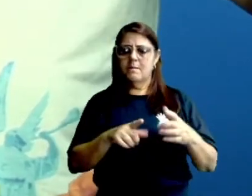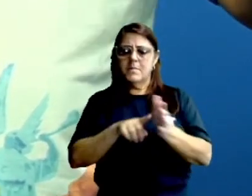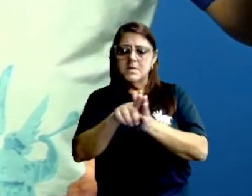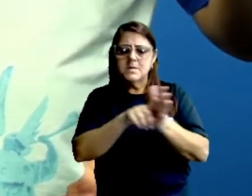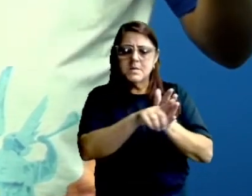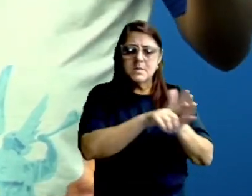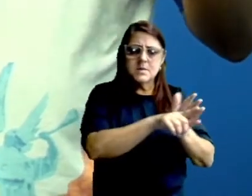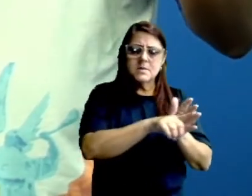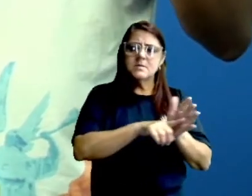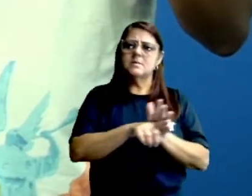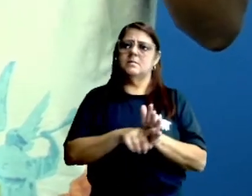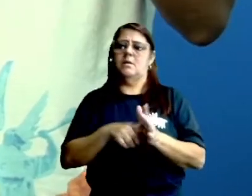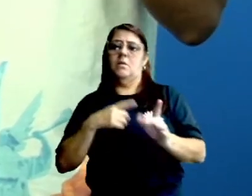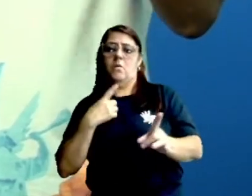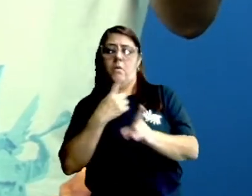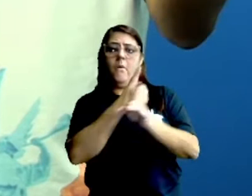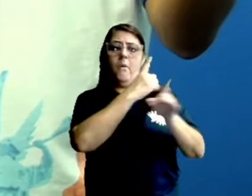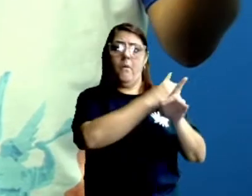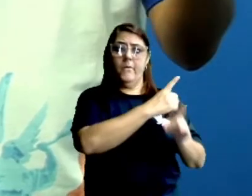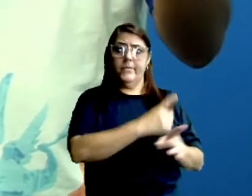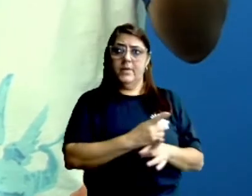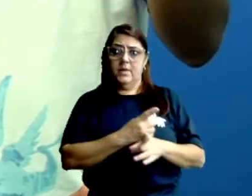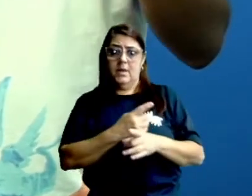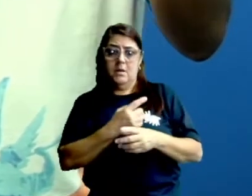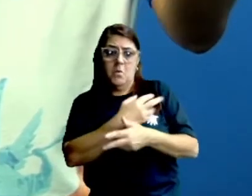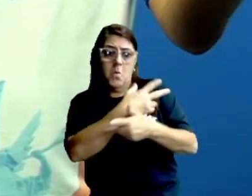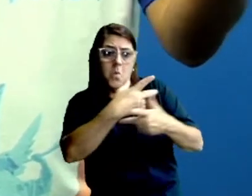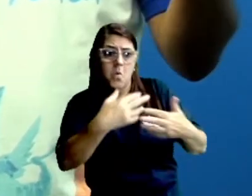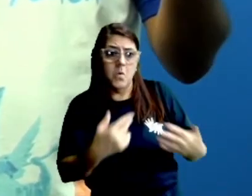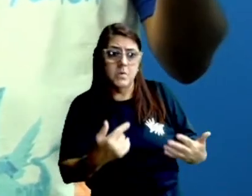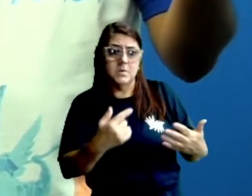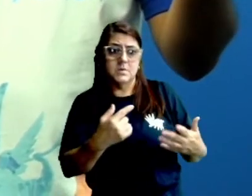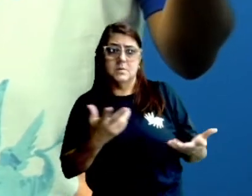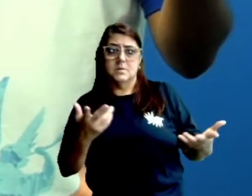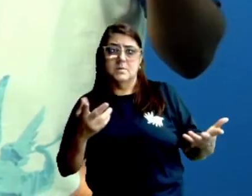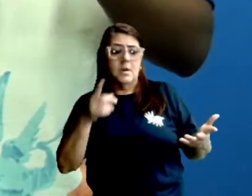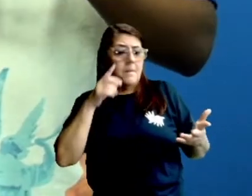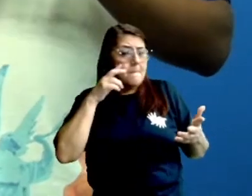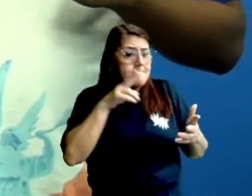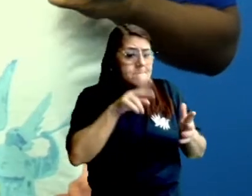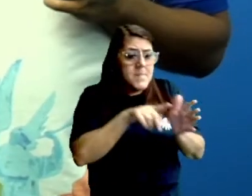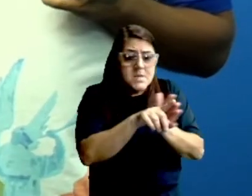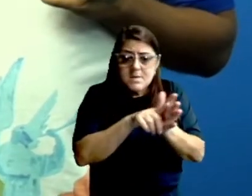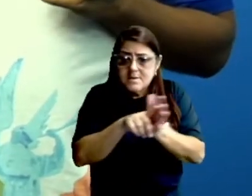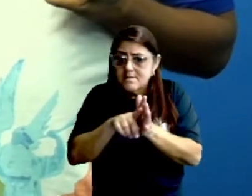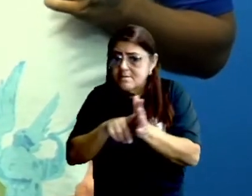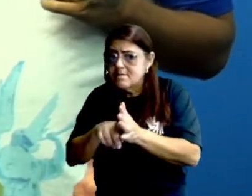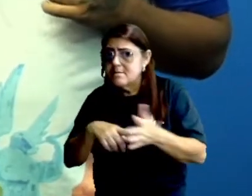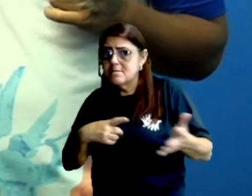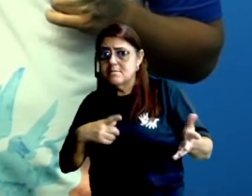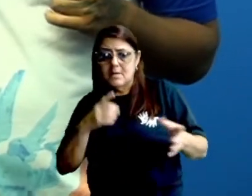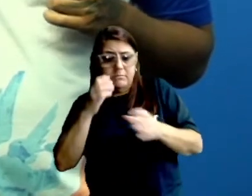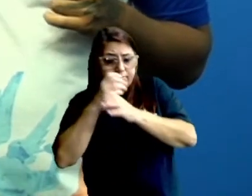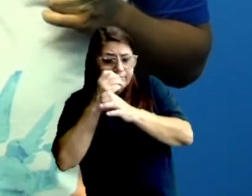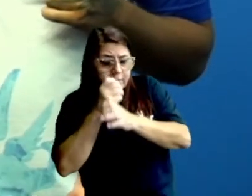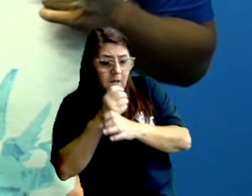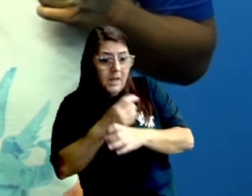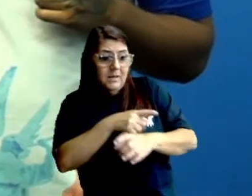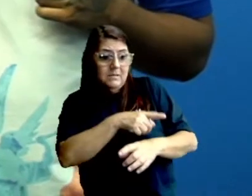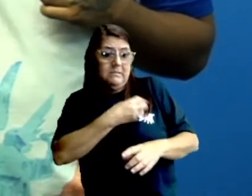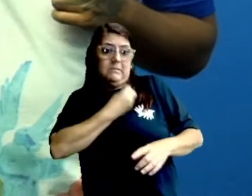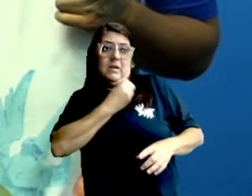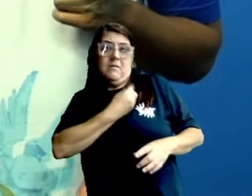eles fazem pesquisas e encontram vestígios, encontram pistas, certo? Da existência